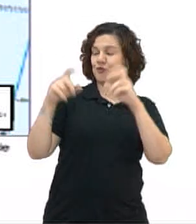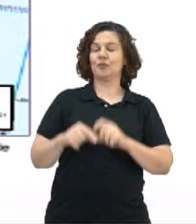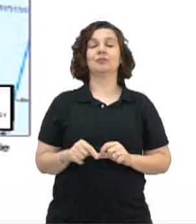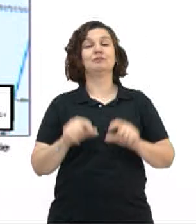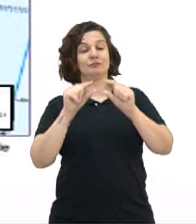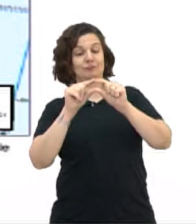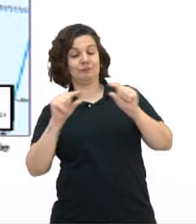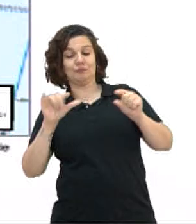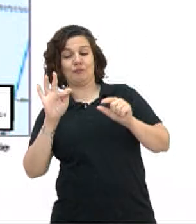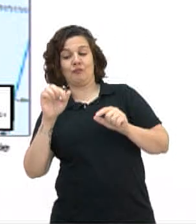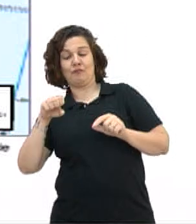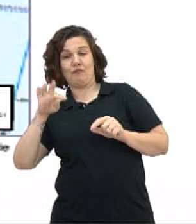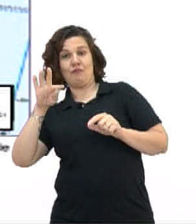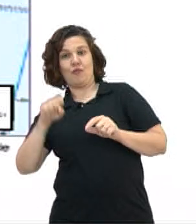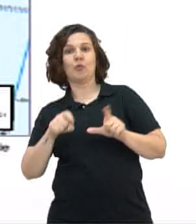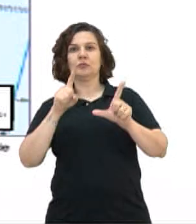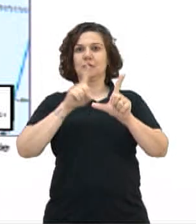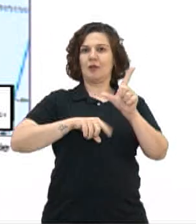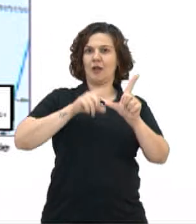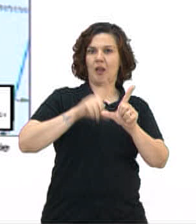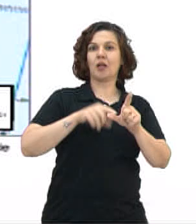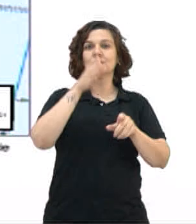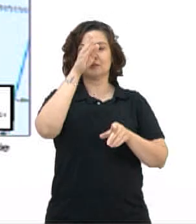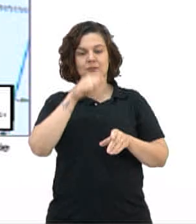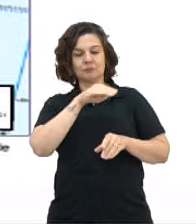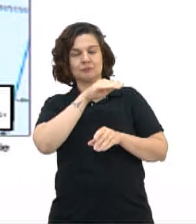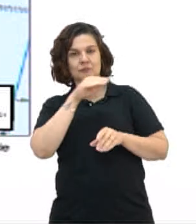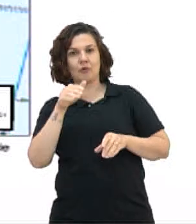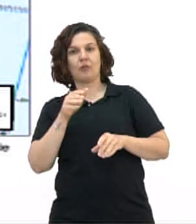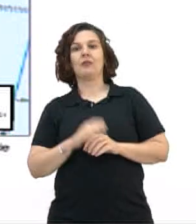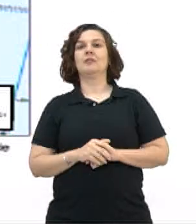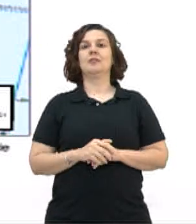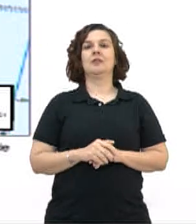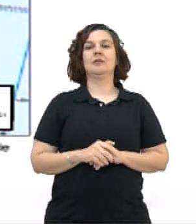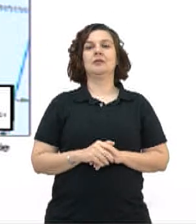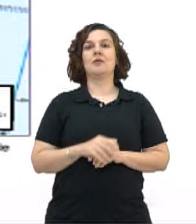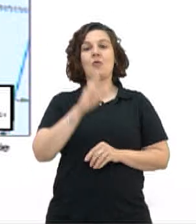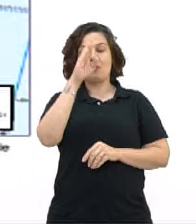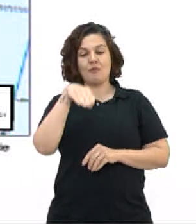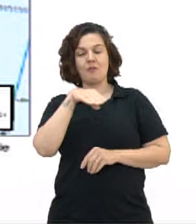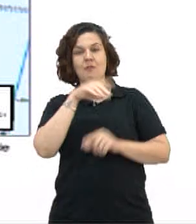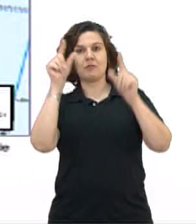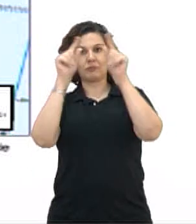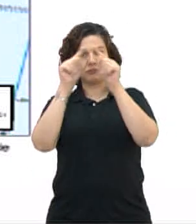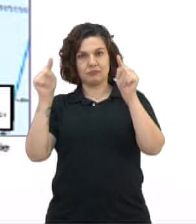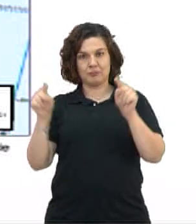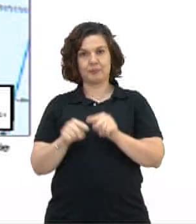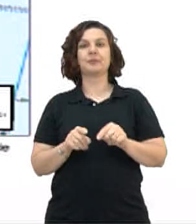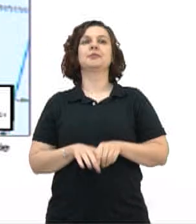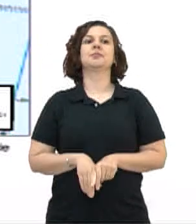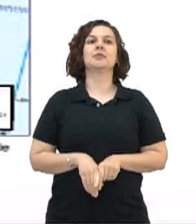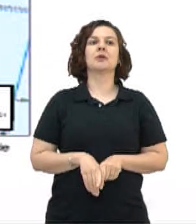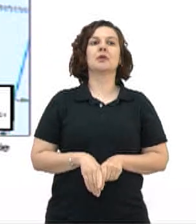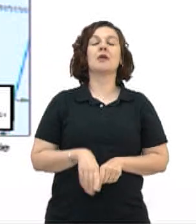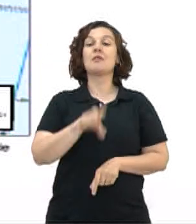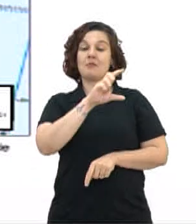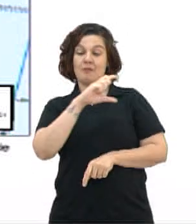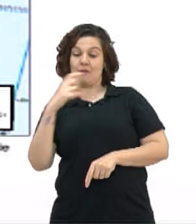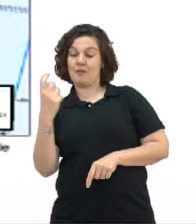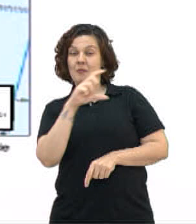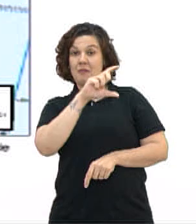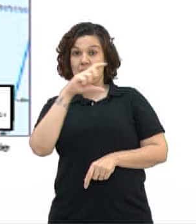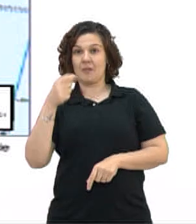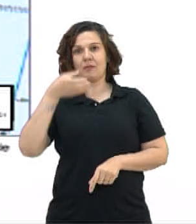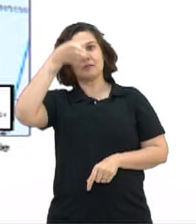fonte, a legenda, a orientação, a rosa dos ventos e as coordenadas geográficas, os paralelos dos